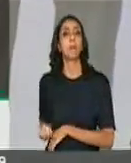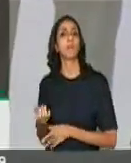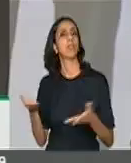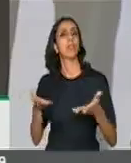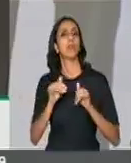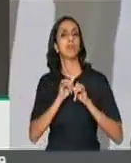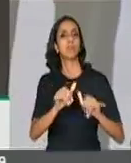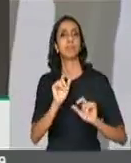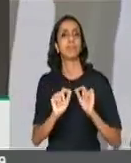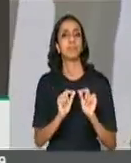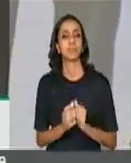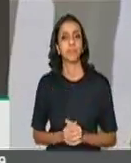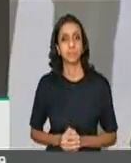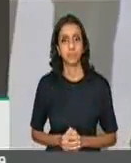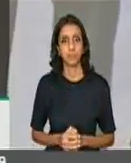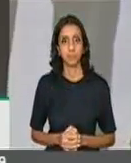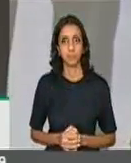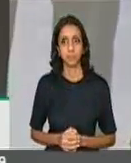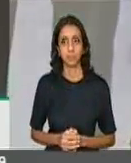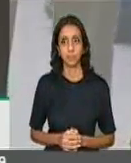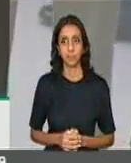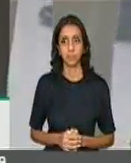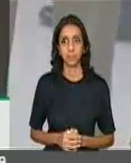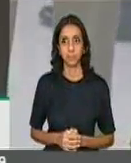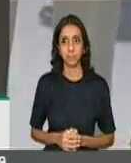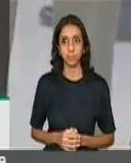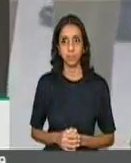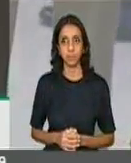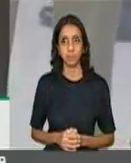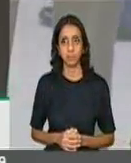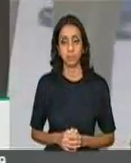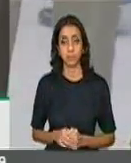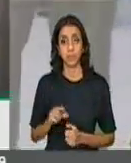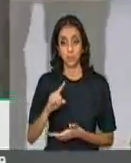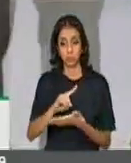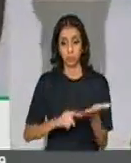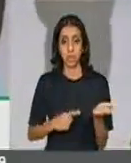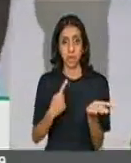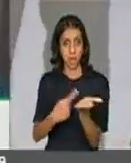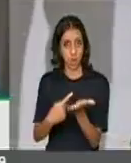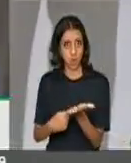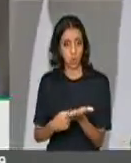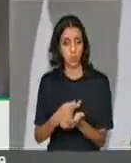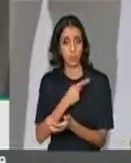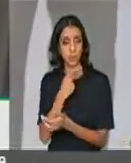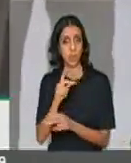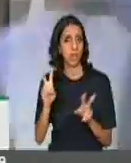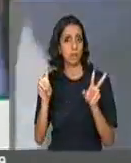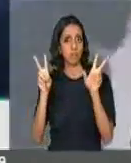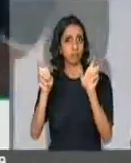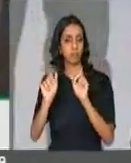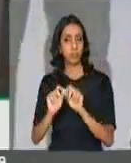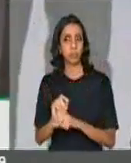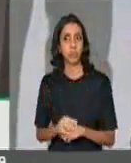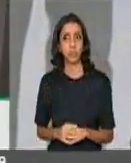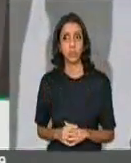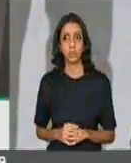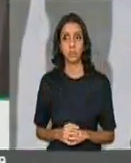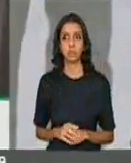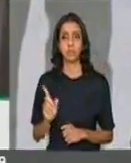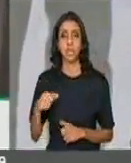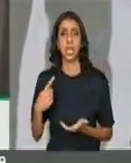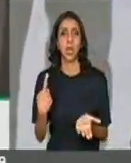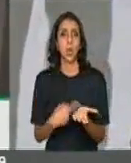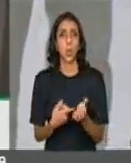senhor presidente, de que como esse acordo ele trata de um acordo básico